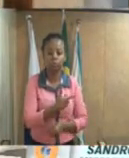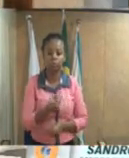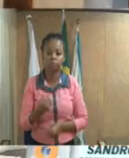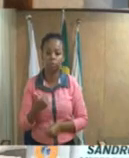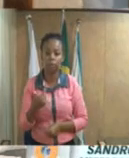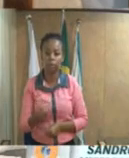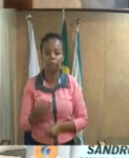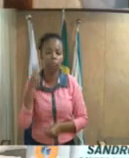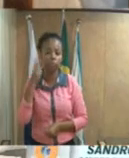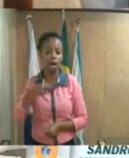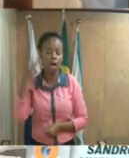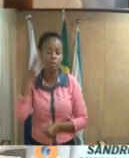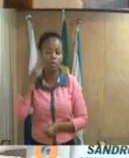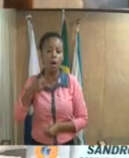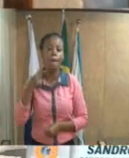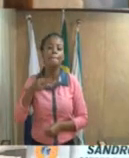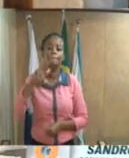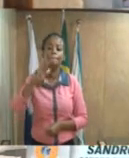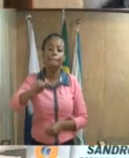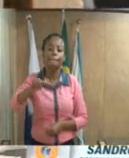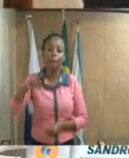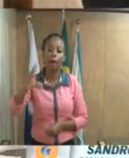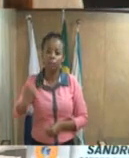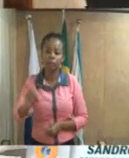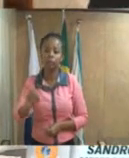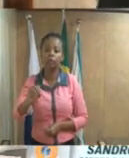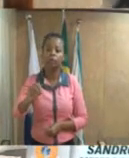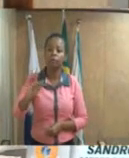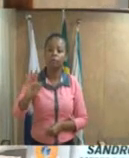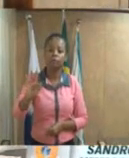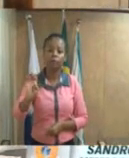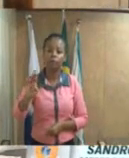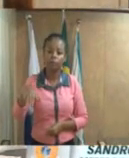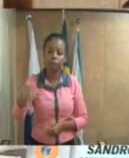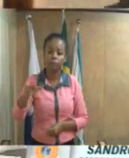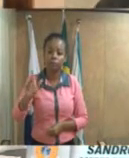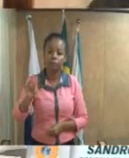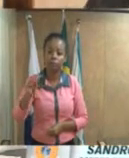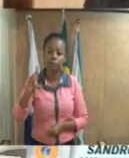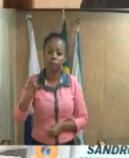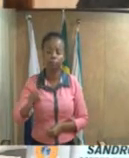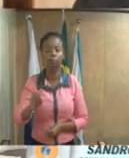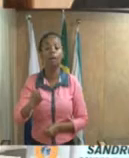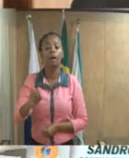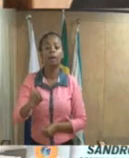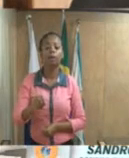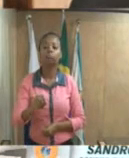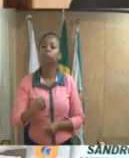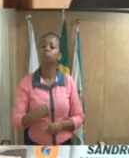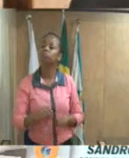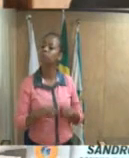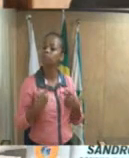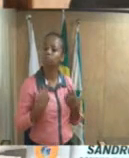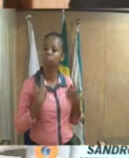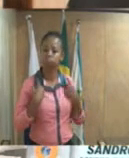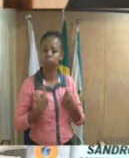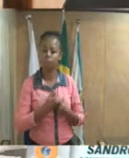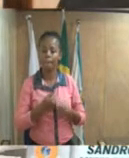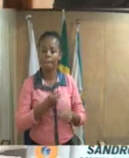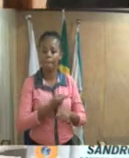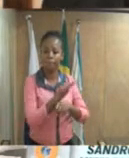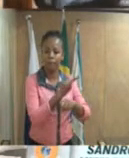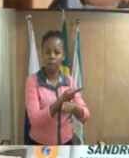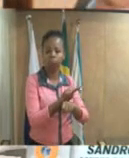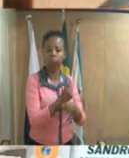senhor vereador Marcos Fernandes de Araújo, consignando moção de congratulações ao ilustríssimo